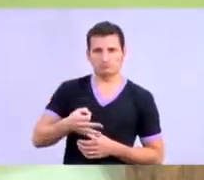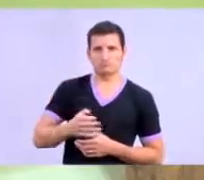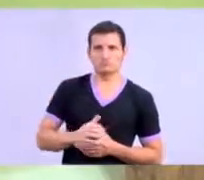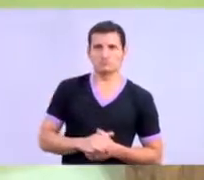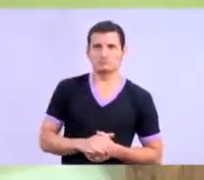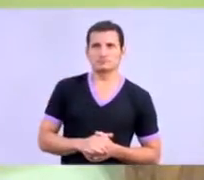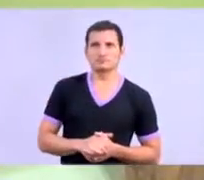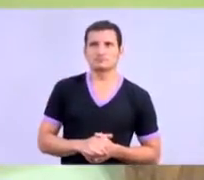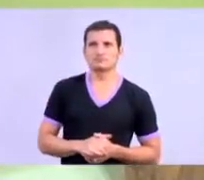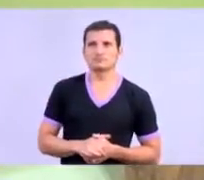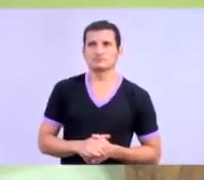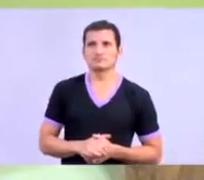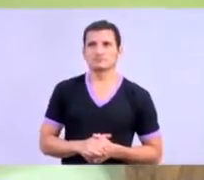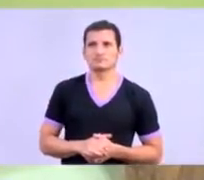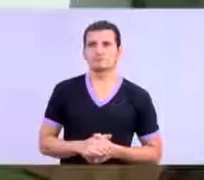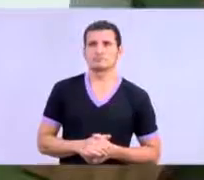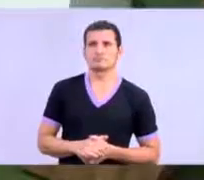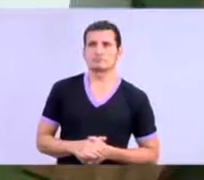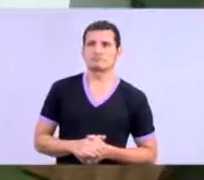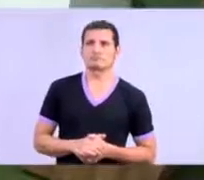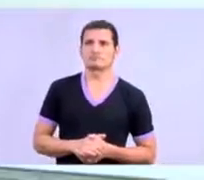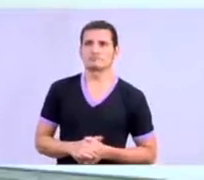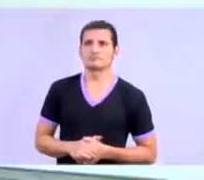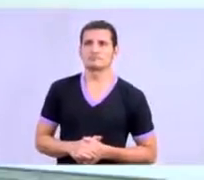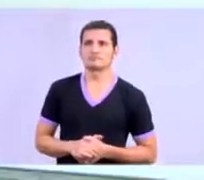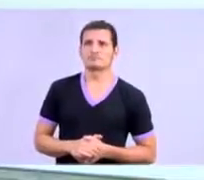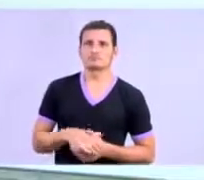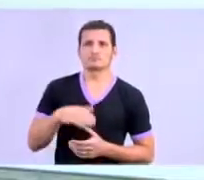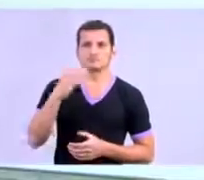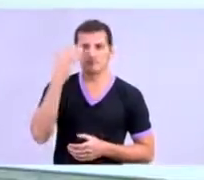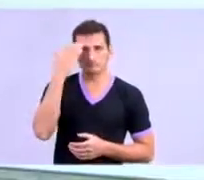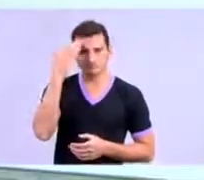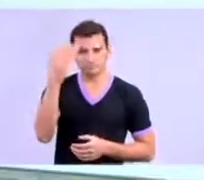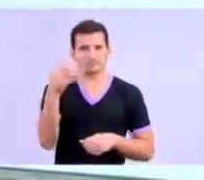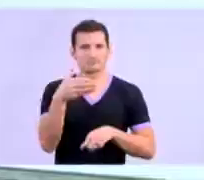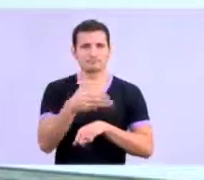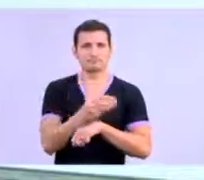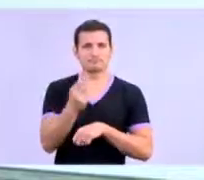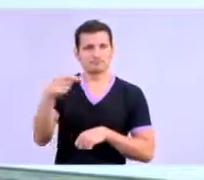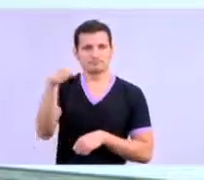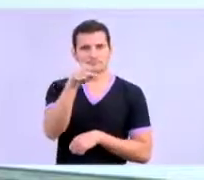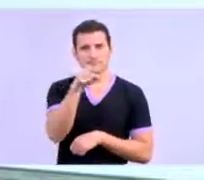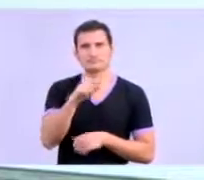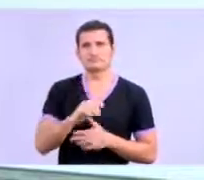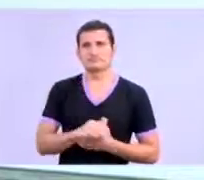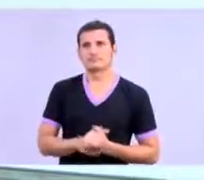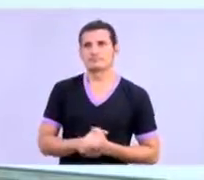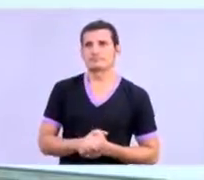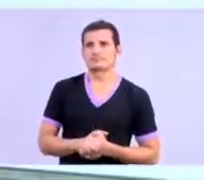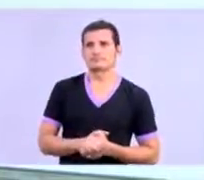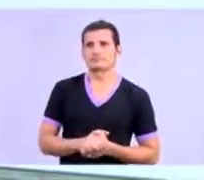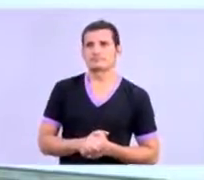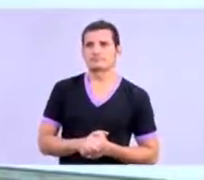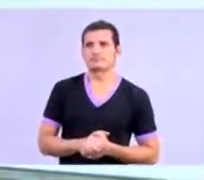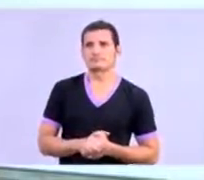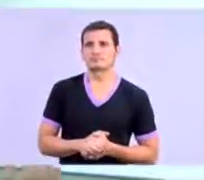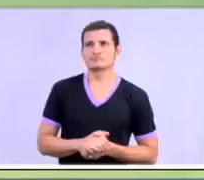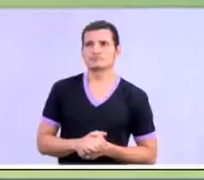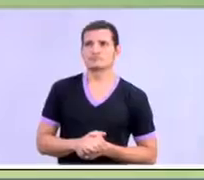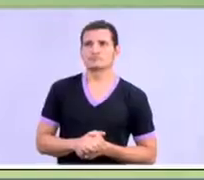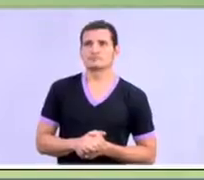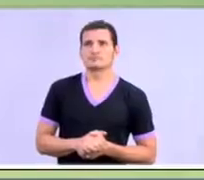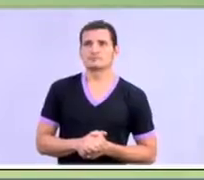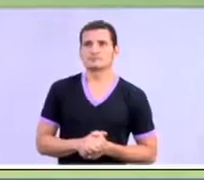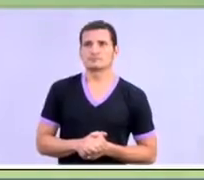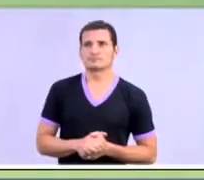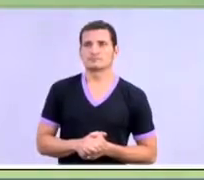conferir. Então, legal. Então vamos conferir aqui. Obrigado pela participação de vocês e vamos aqui à questão.